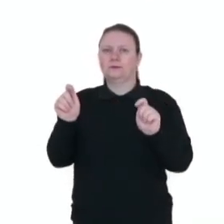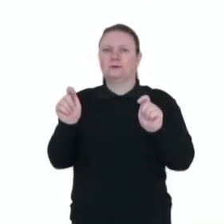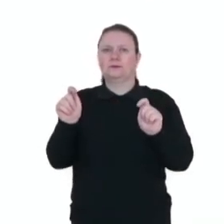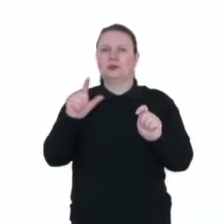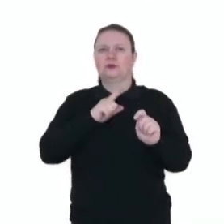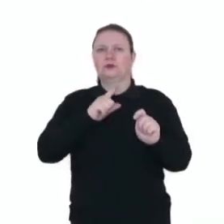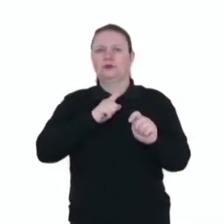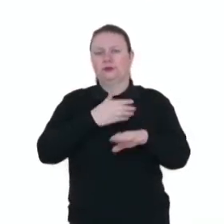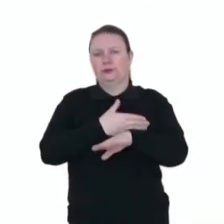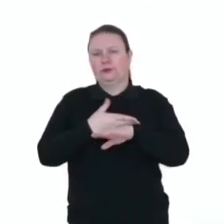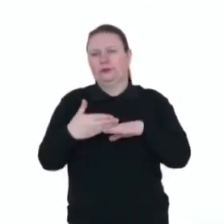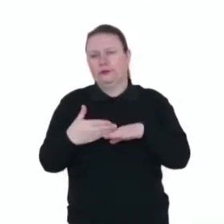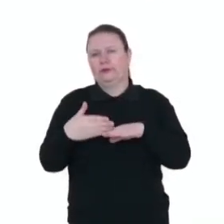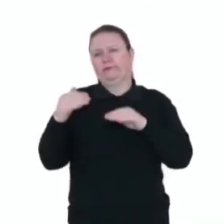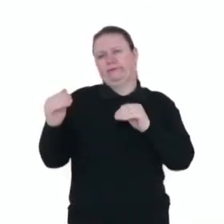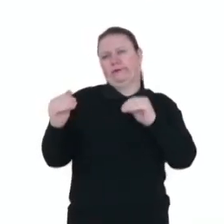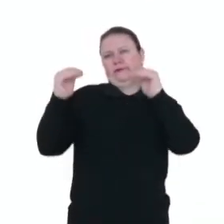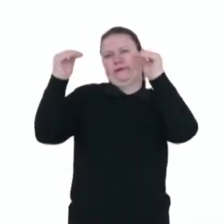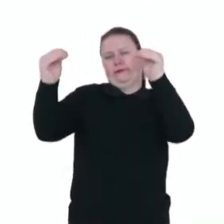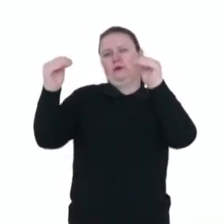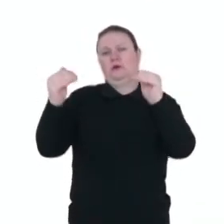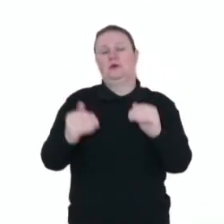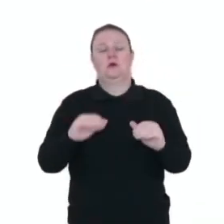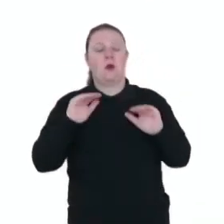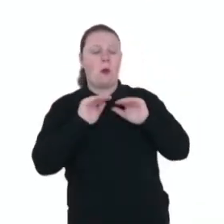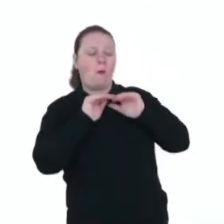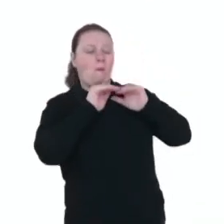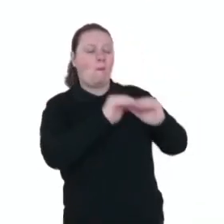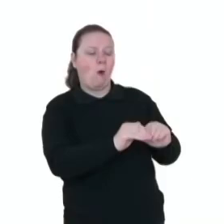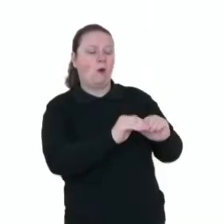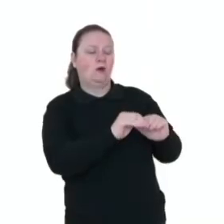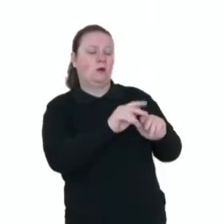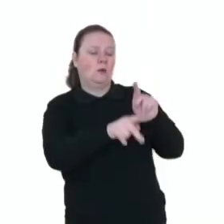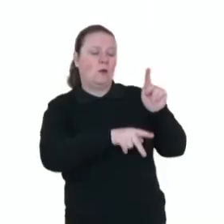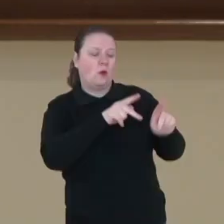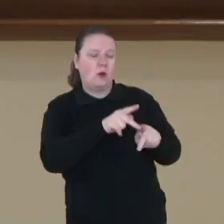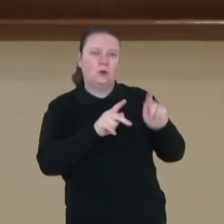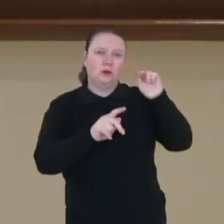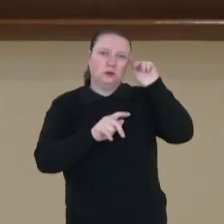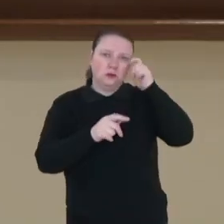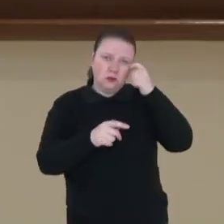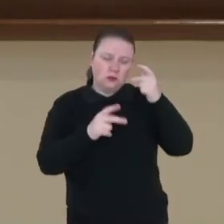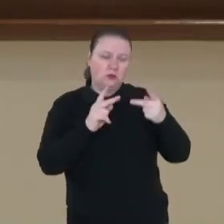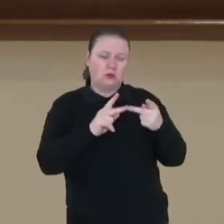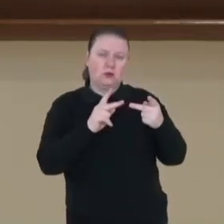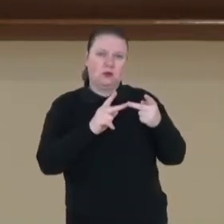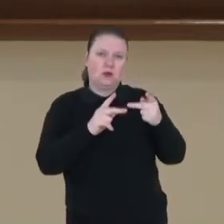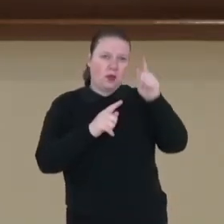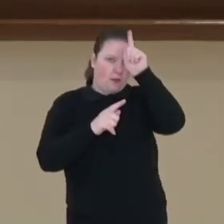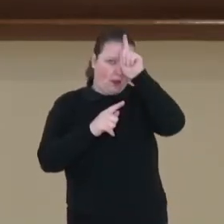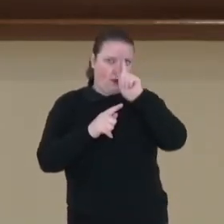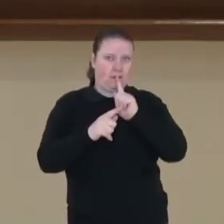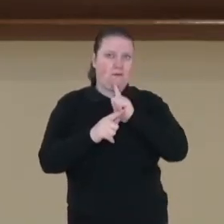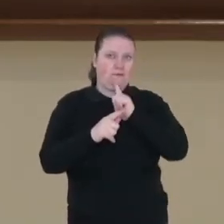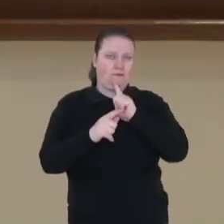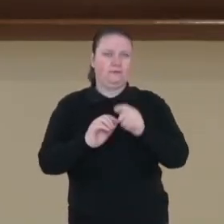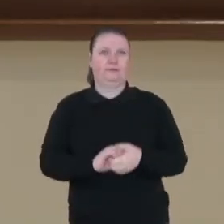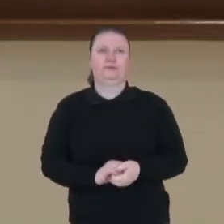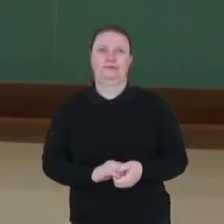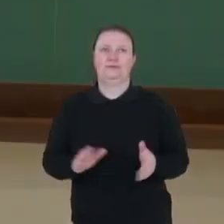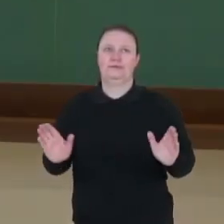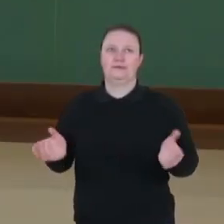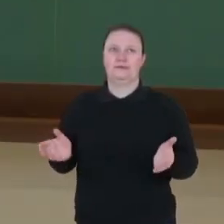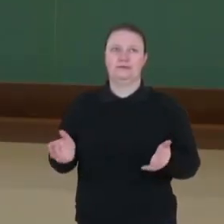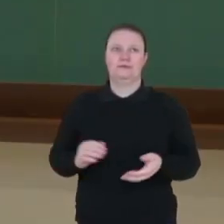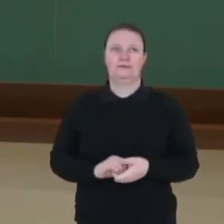raça branca superior sobre as raças negra e amarela. Chegamos aqui